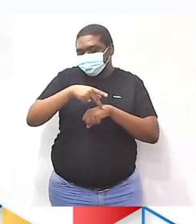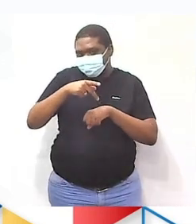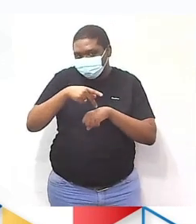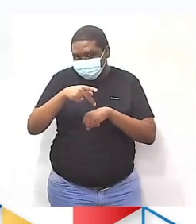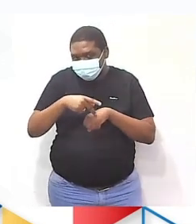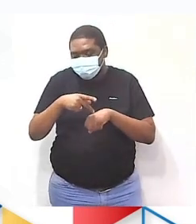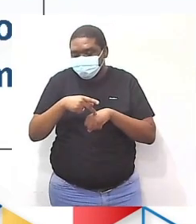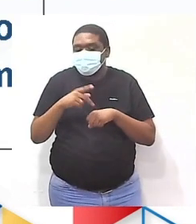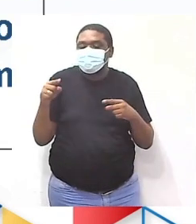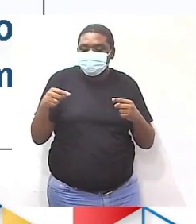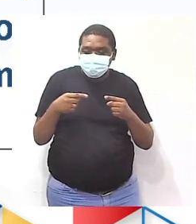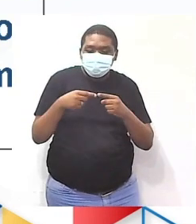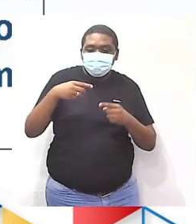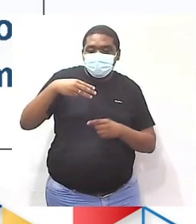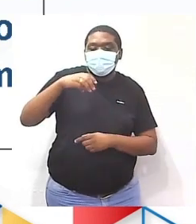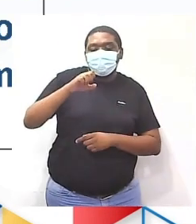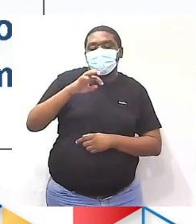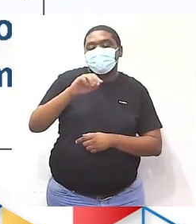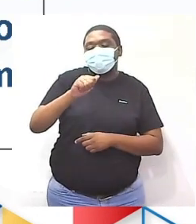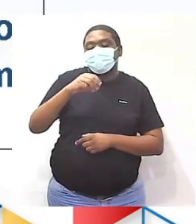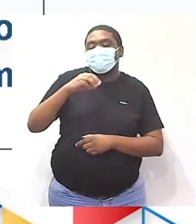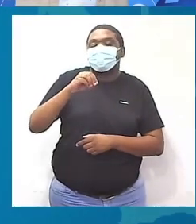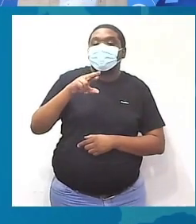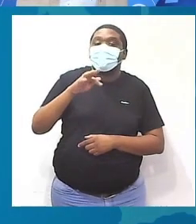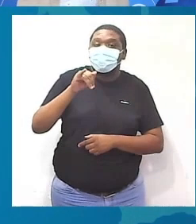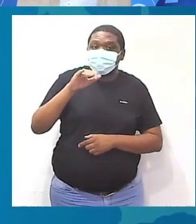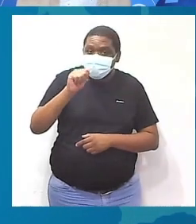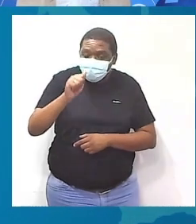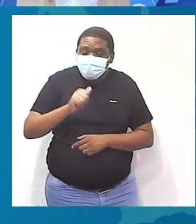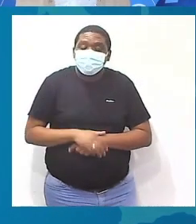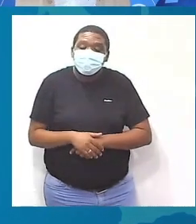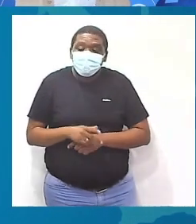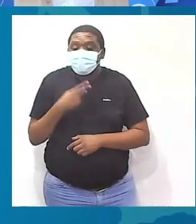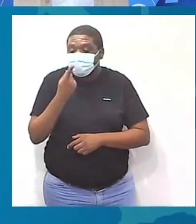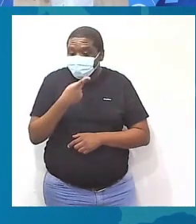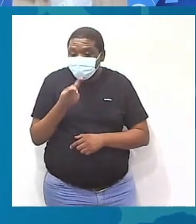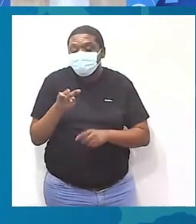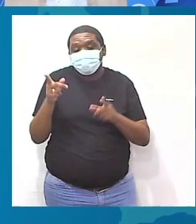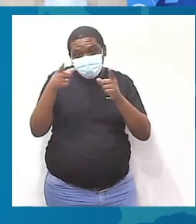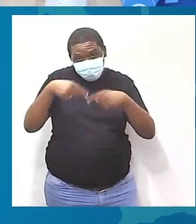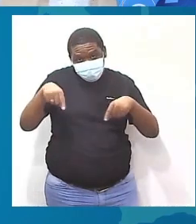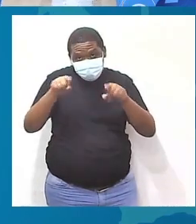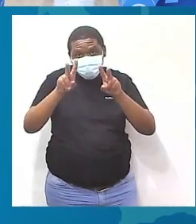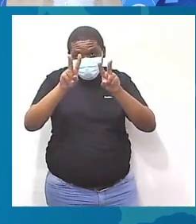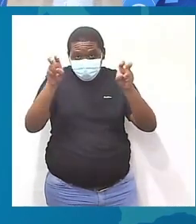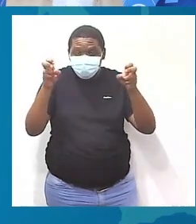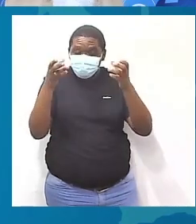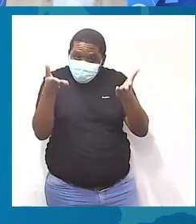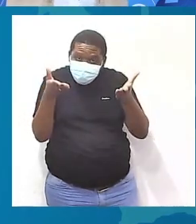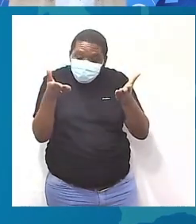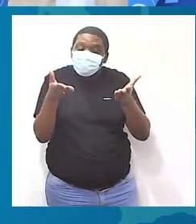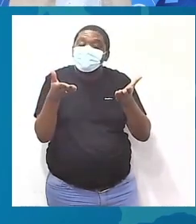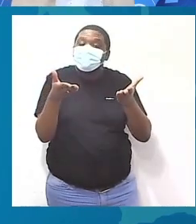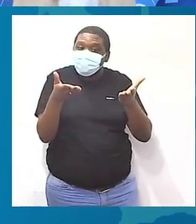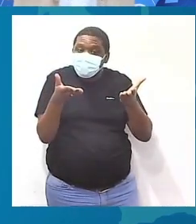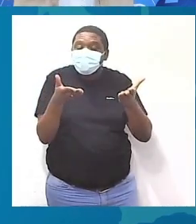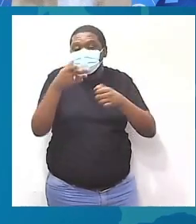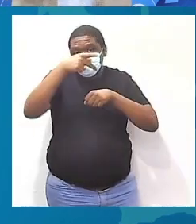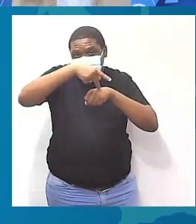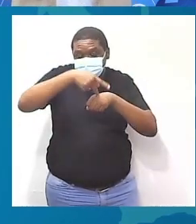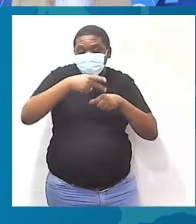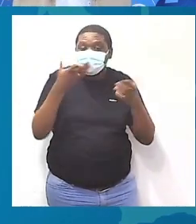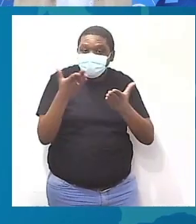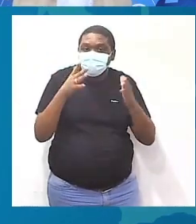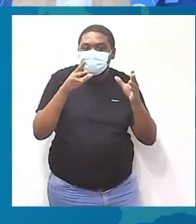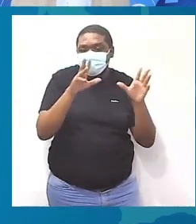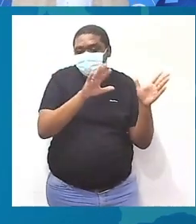é metamórfica. Bom, já que eu falei sobre rochas para vocês, bora agora falar sobre os